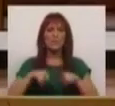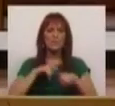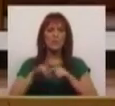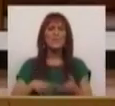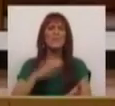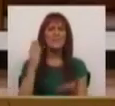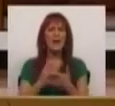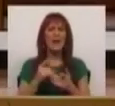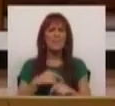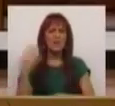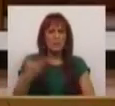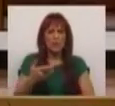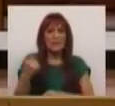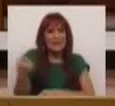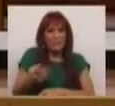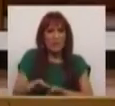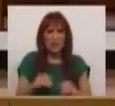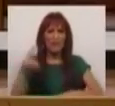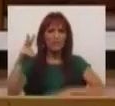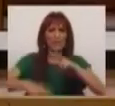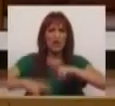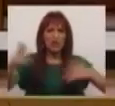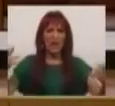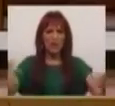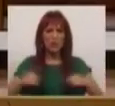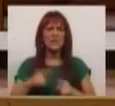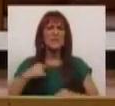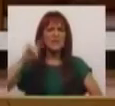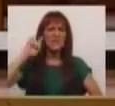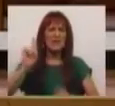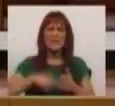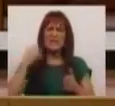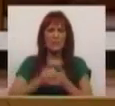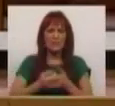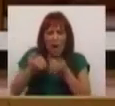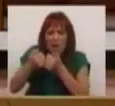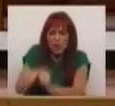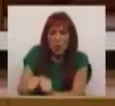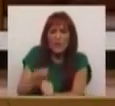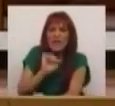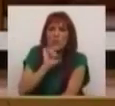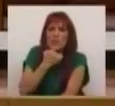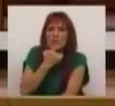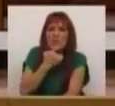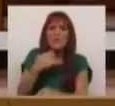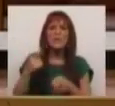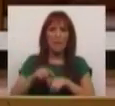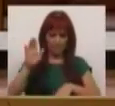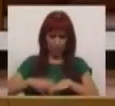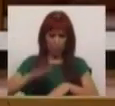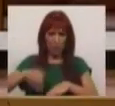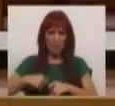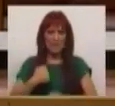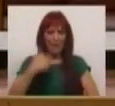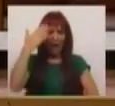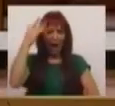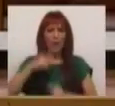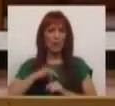aplicassem os mesmos deveres, nomeadamente fiscais. Sabemos que sempre se esconderam no segredo e que também por isso se